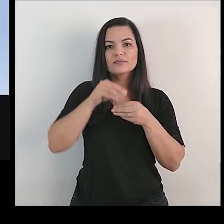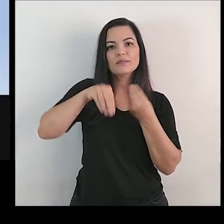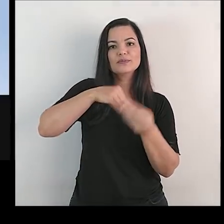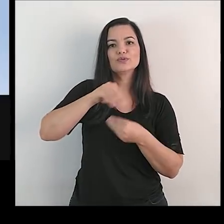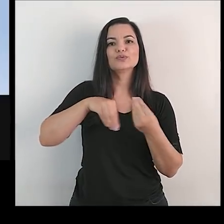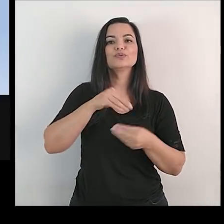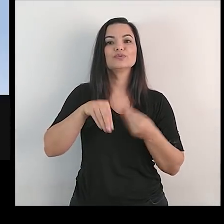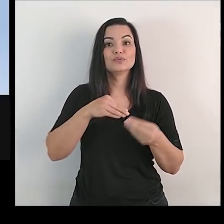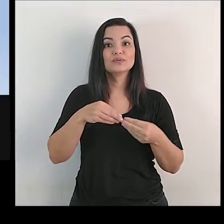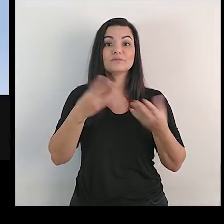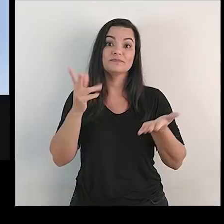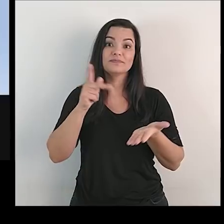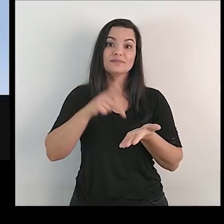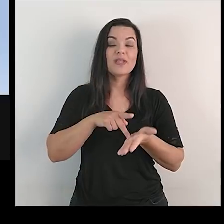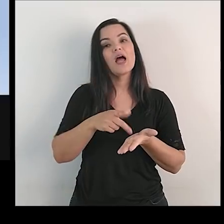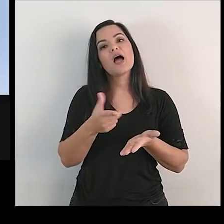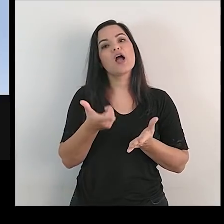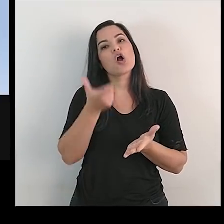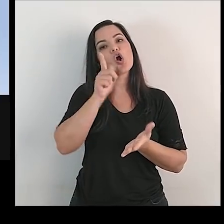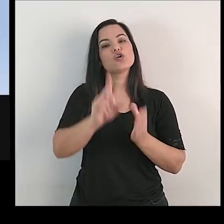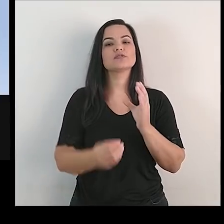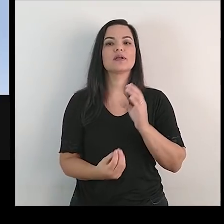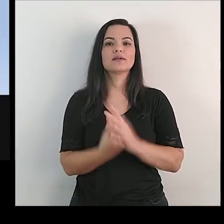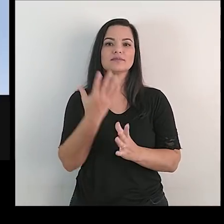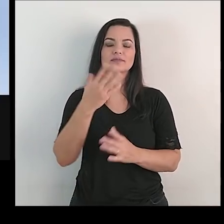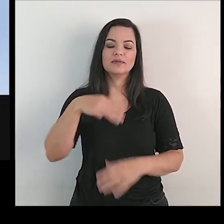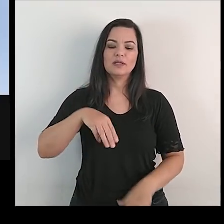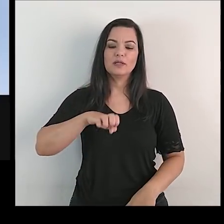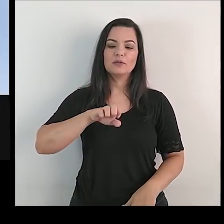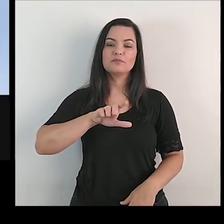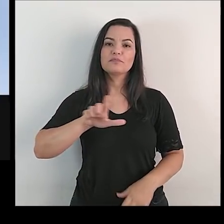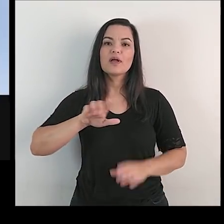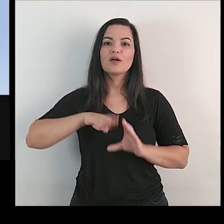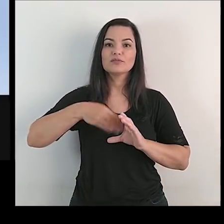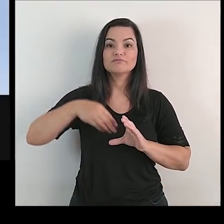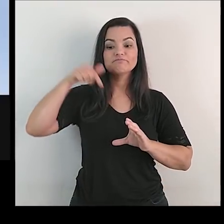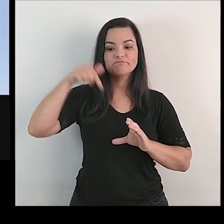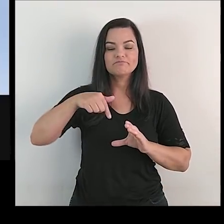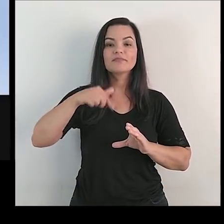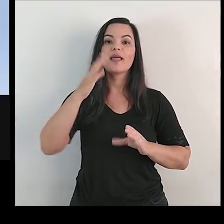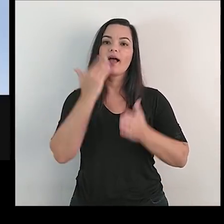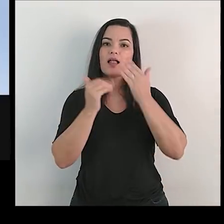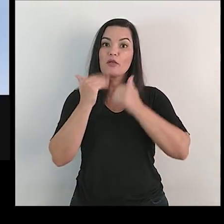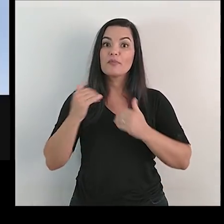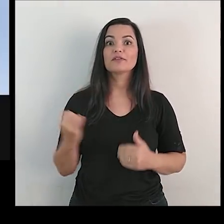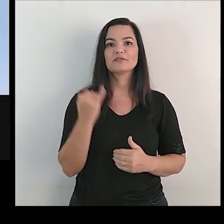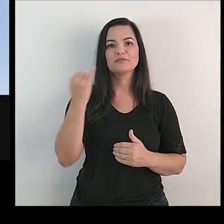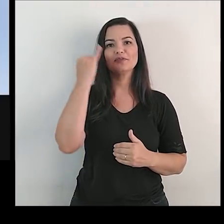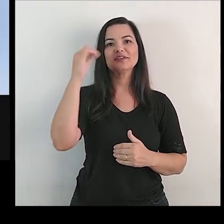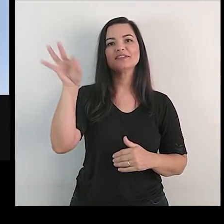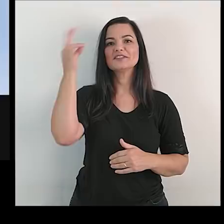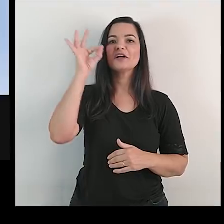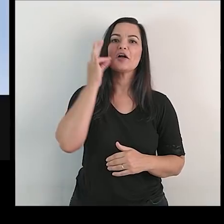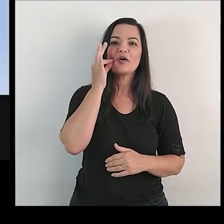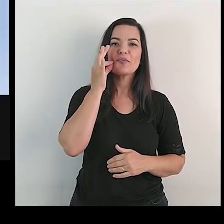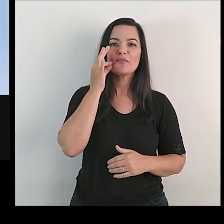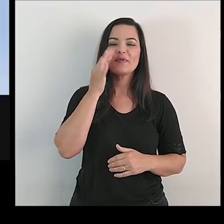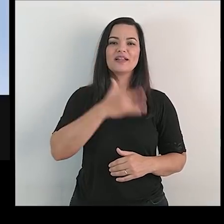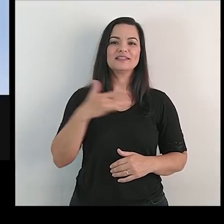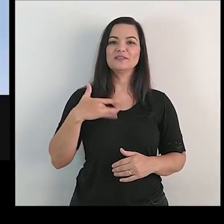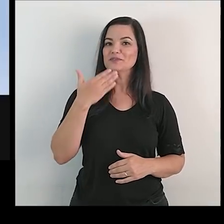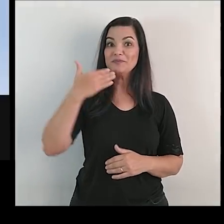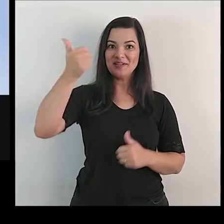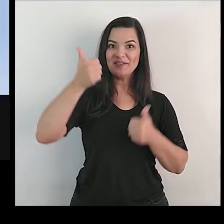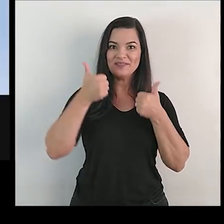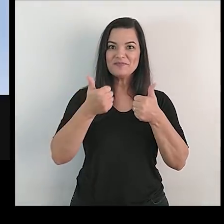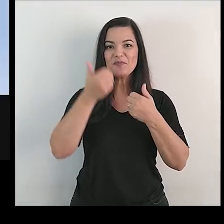alimentar, que na verdade o mel é um alimento mais rico, um alimento mais nutritivo para as abelhas. Respondido? Muito boa